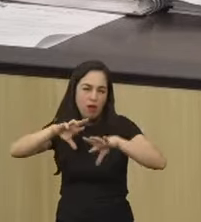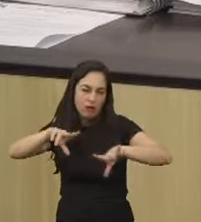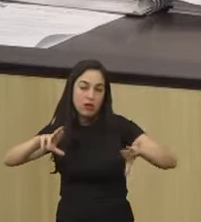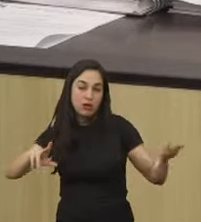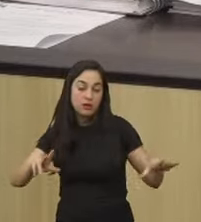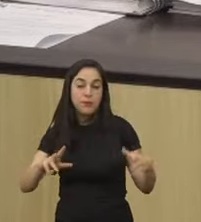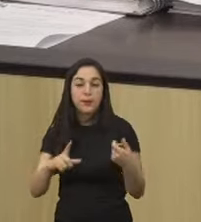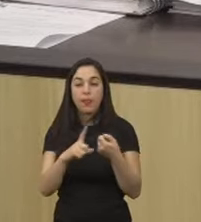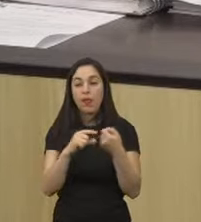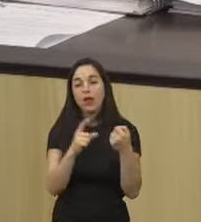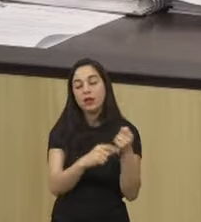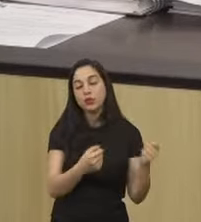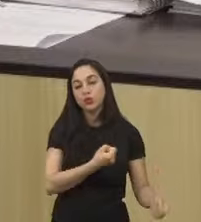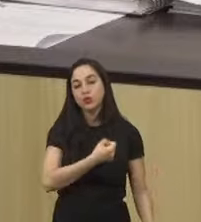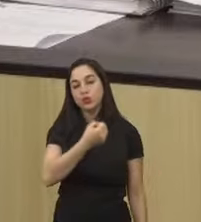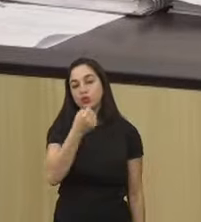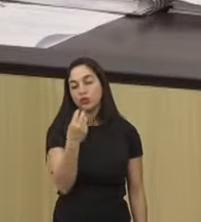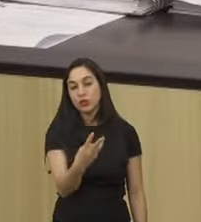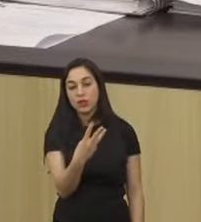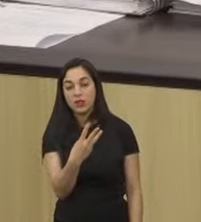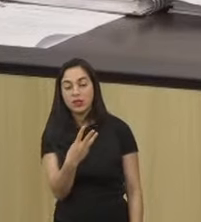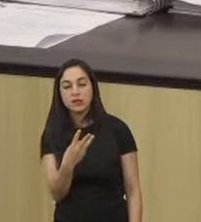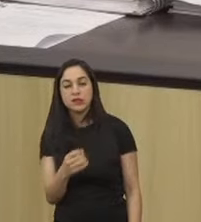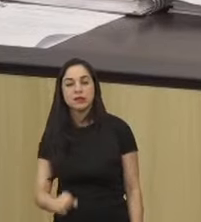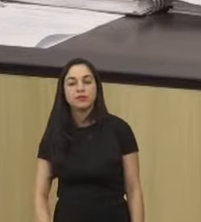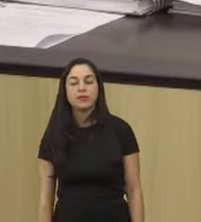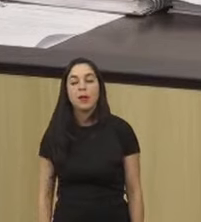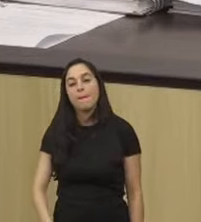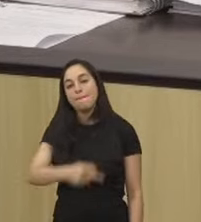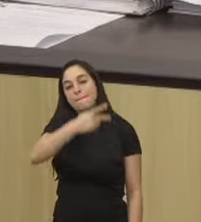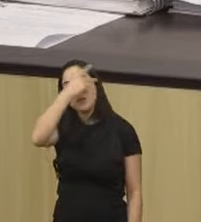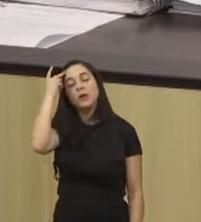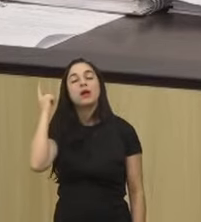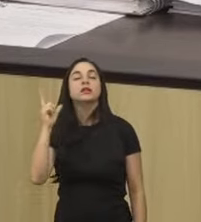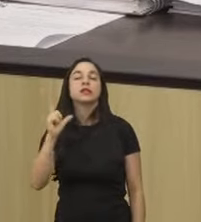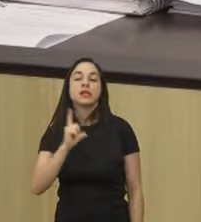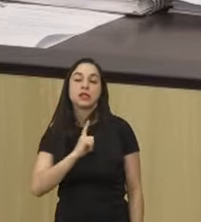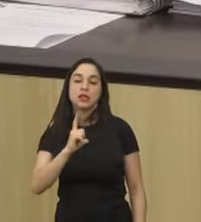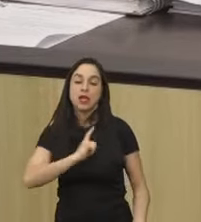Artigo 3º, os permissionários que tiverem a